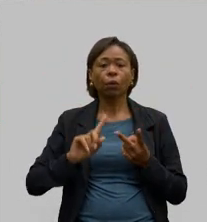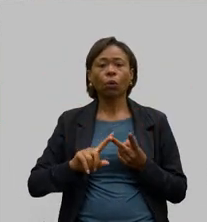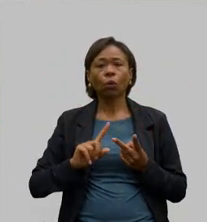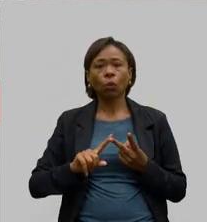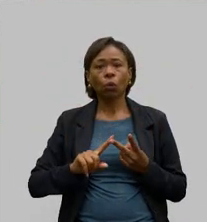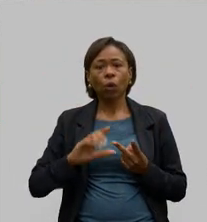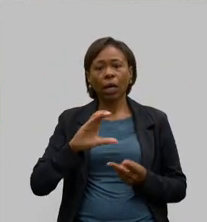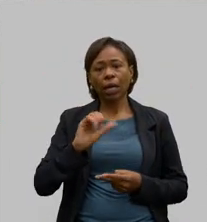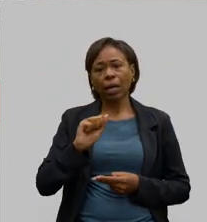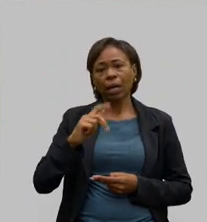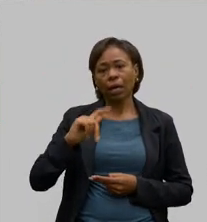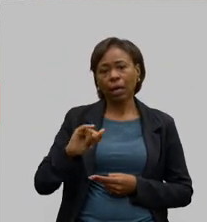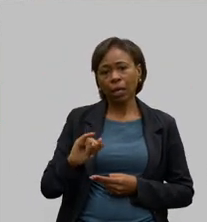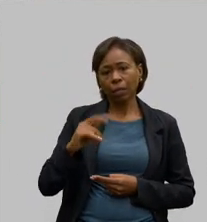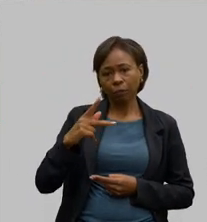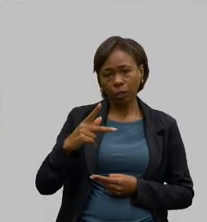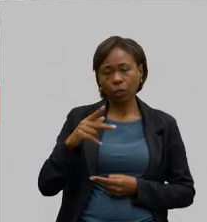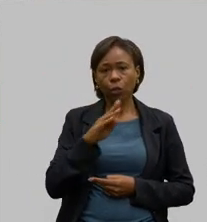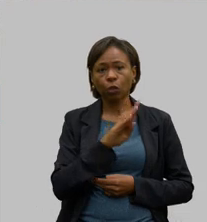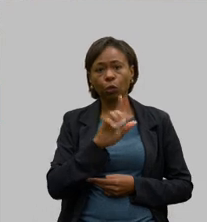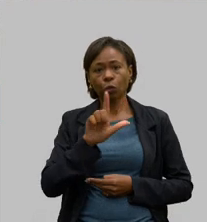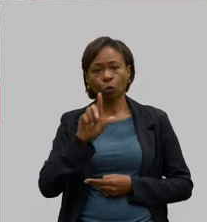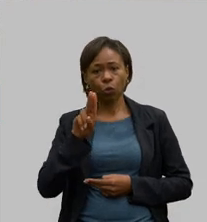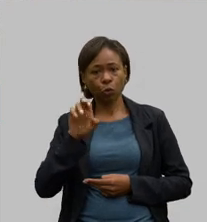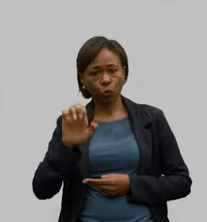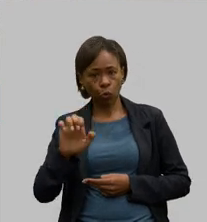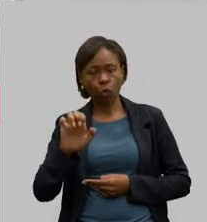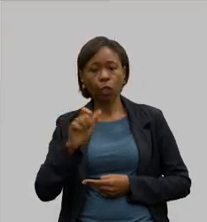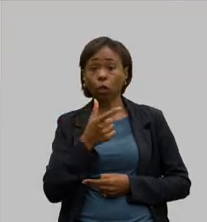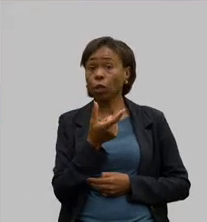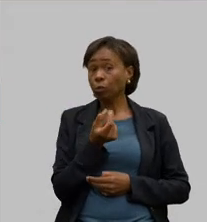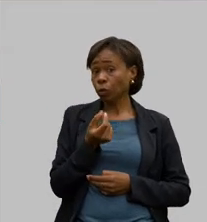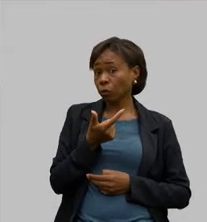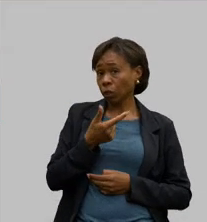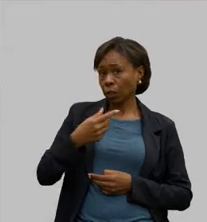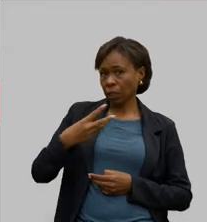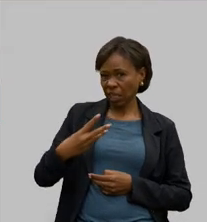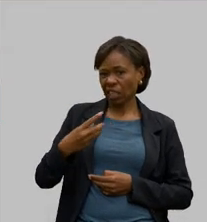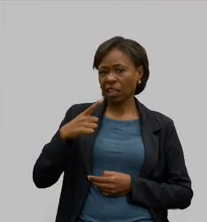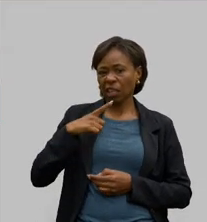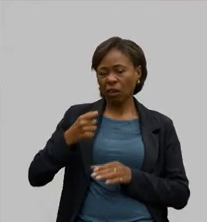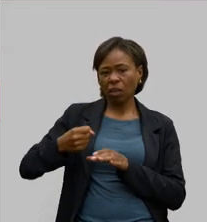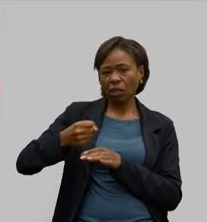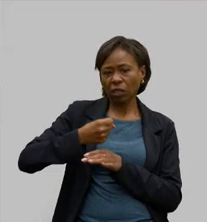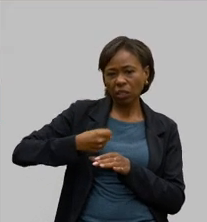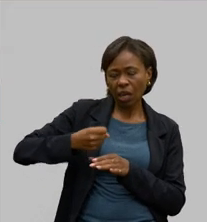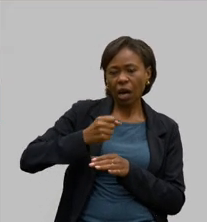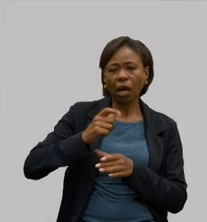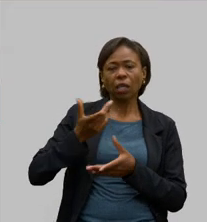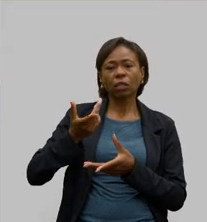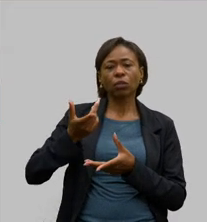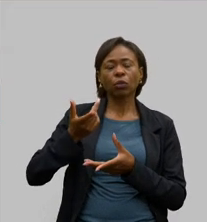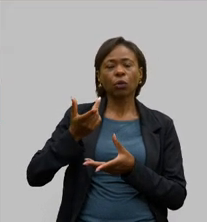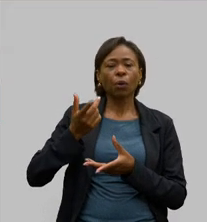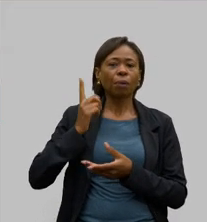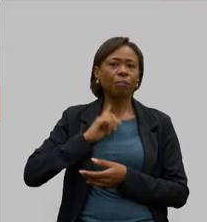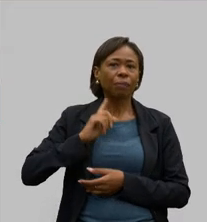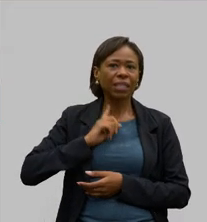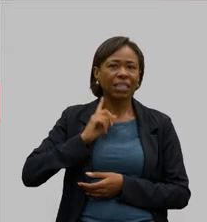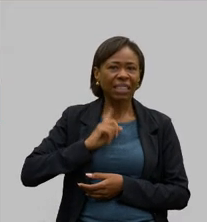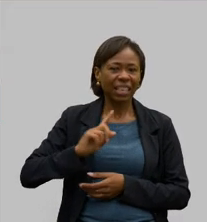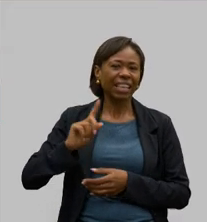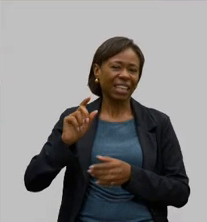2023 eh que teve simpósios de cozinha mineira que foi fortalecer a conexão com o